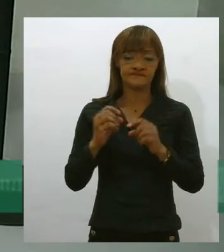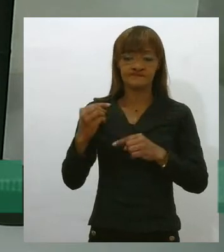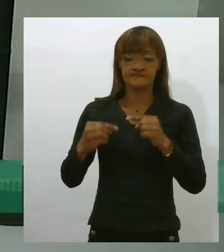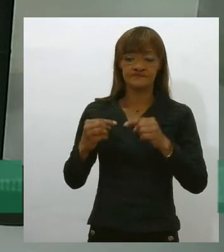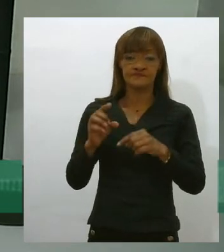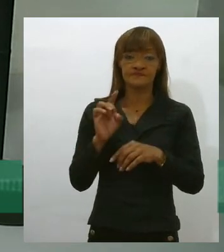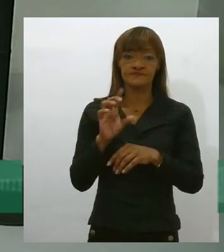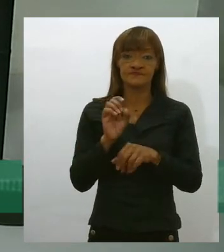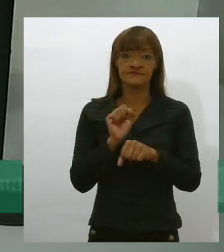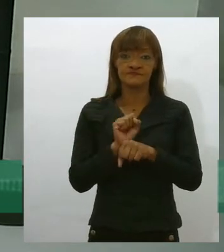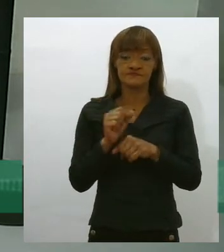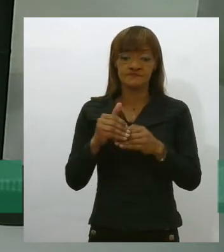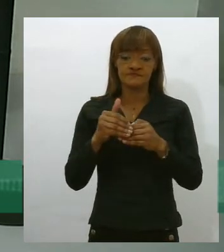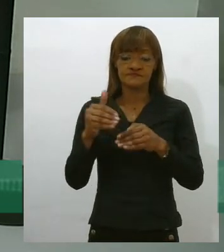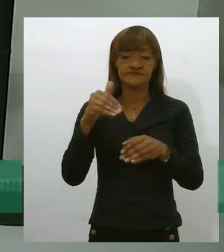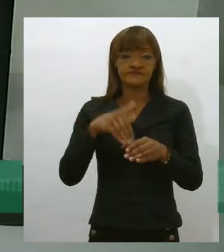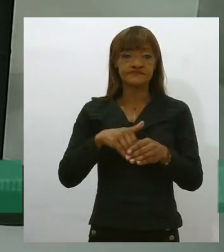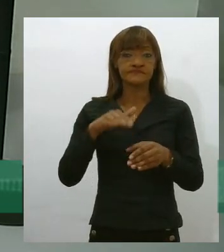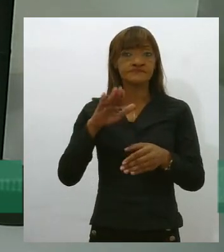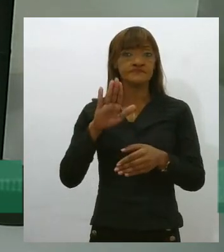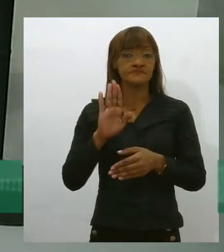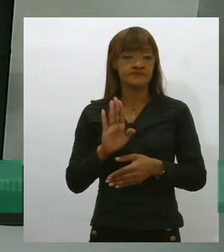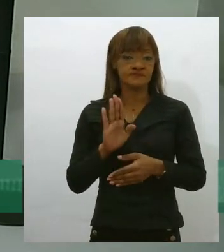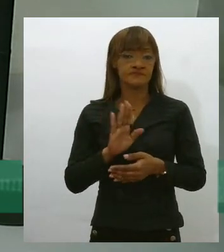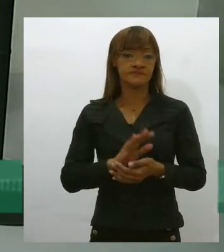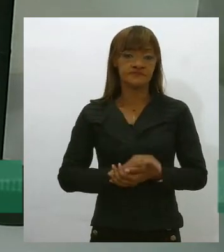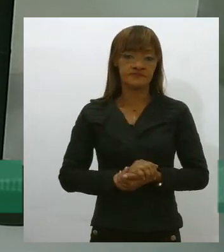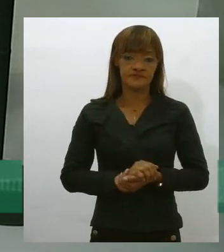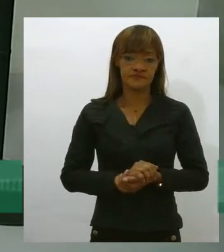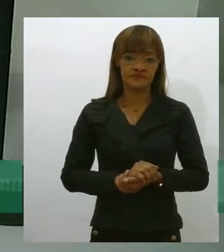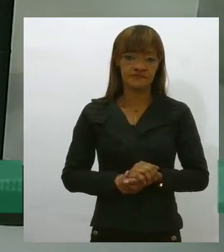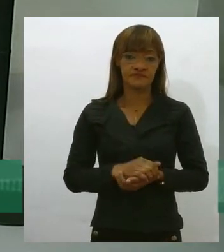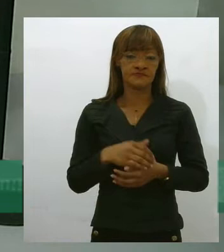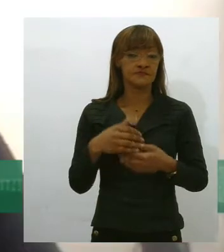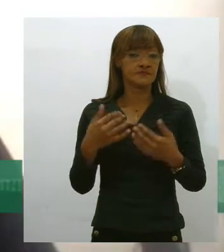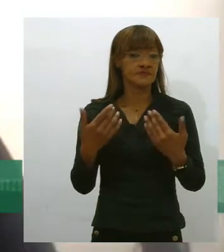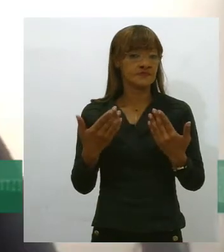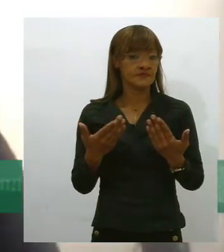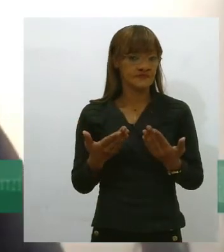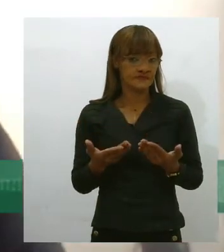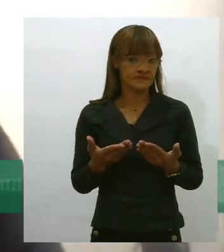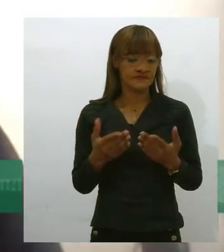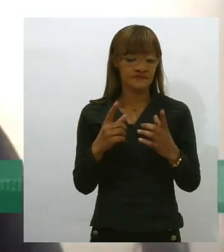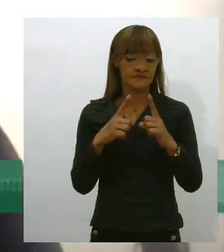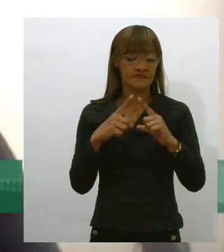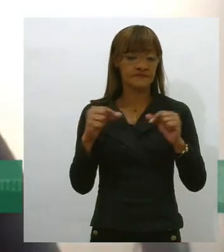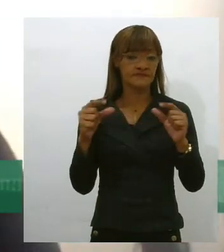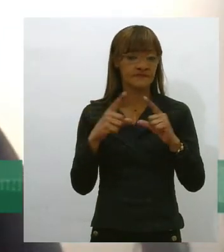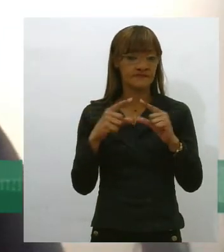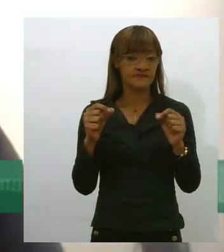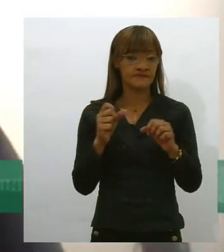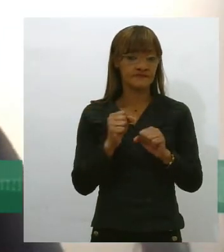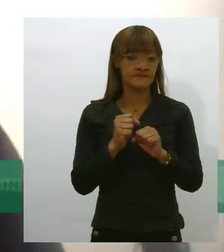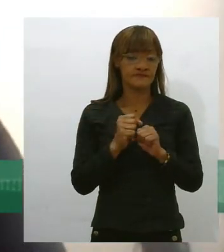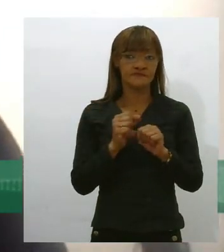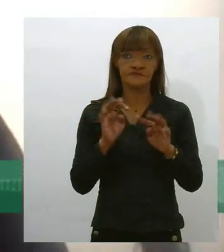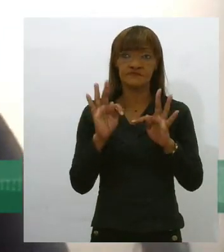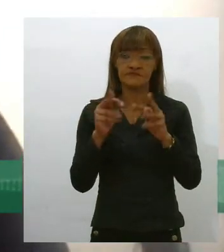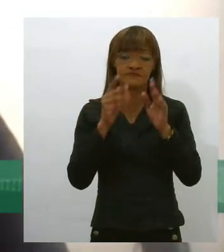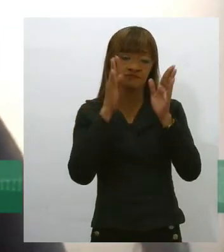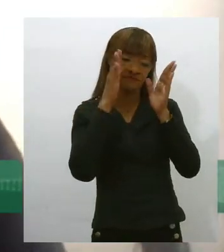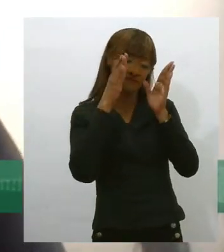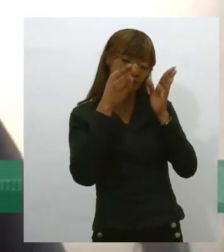vai então as agendas o poder público em Brasília tá muito voltado para isso eu